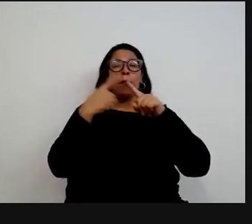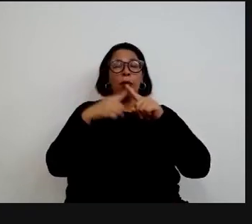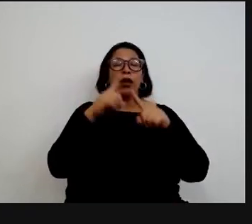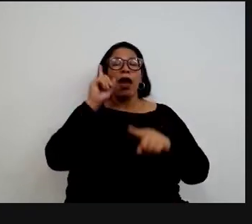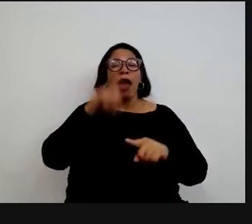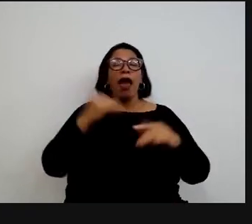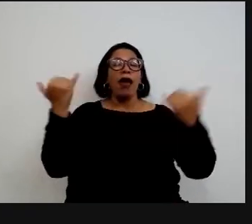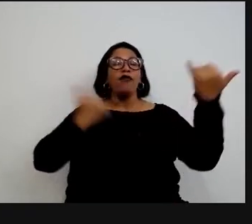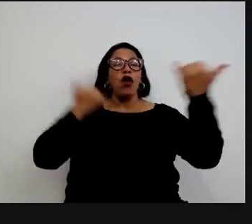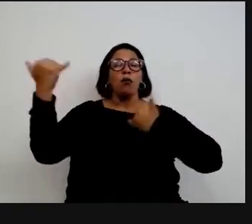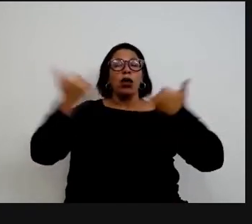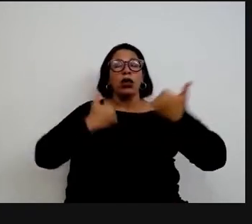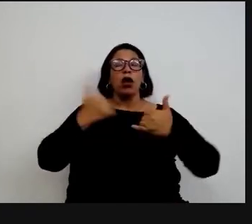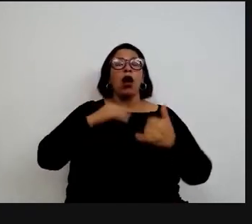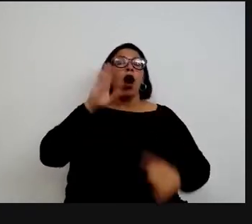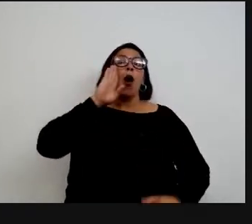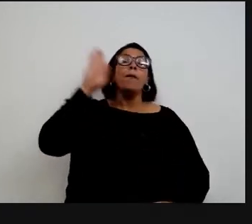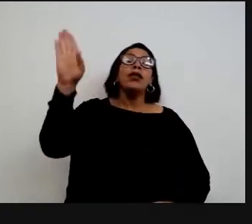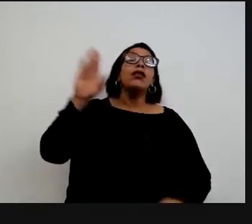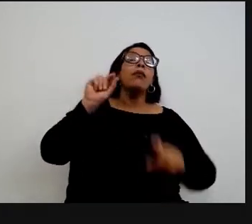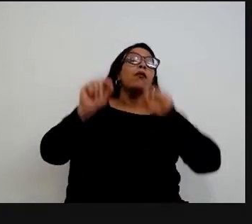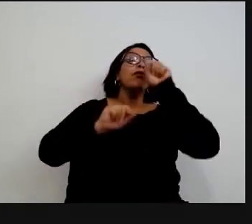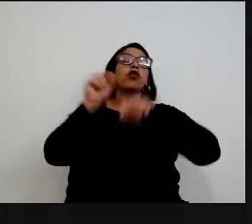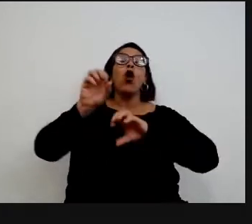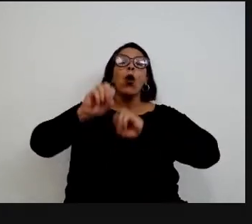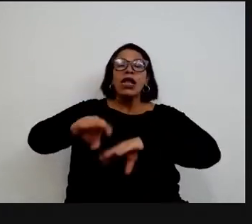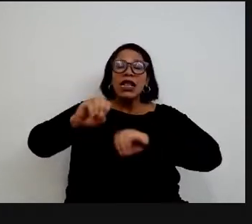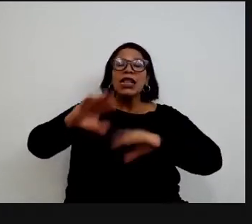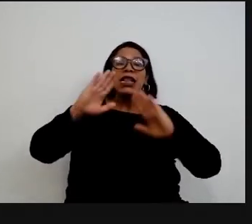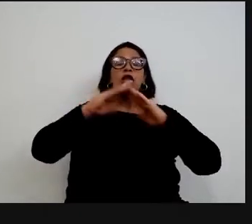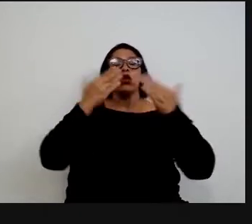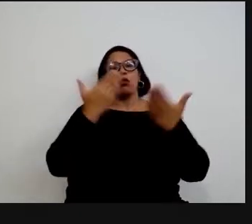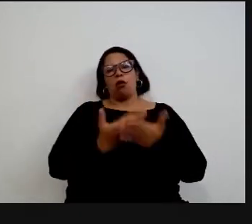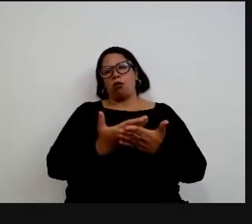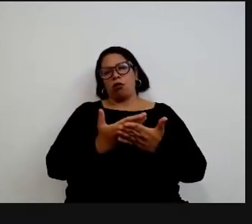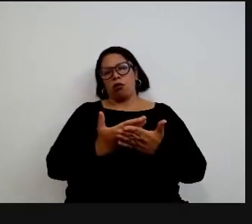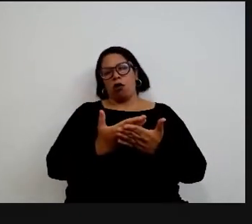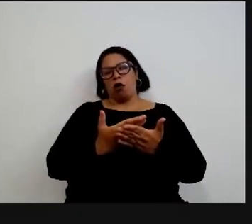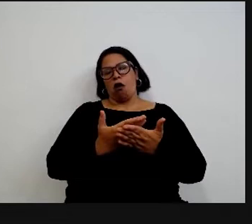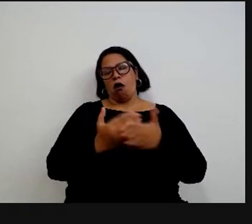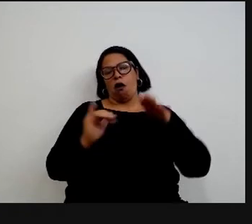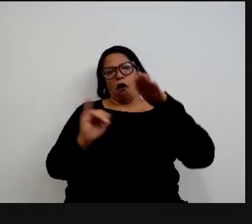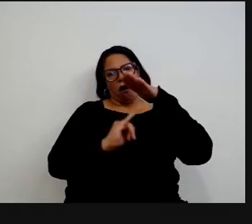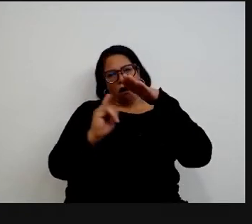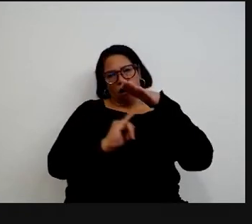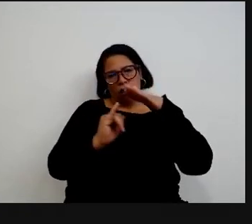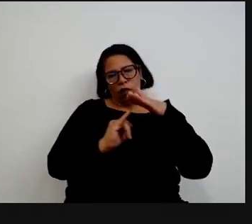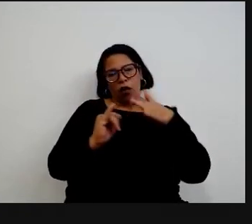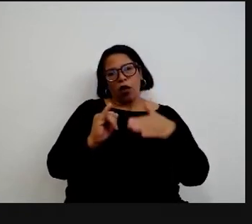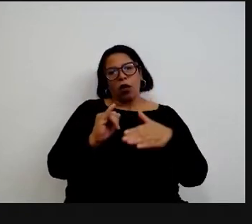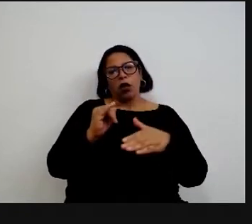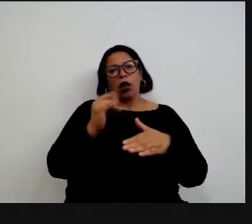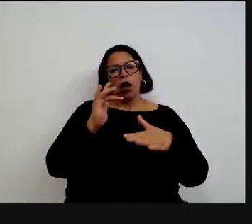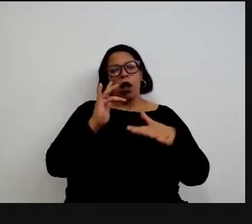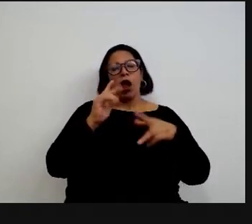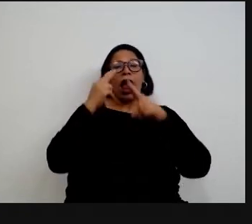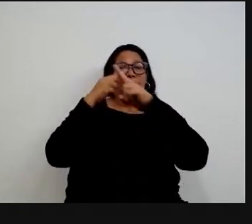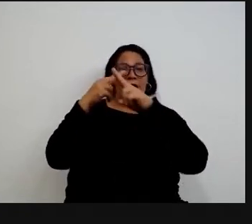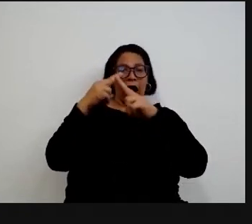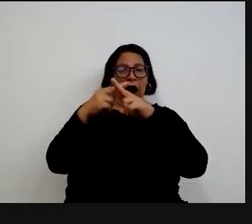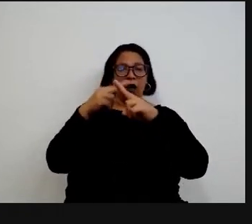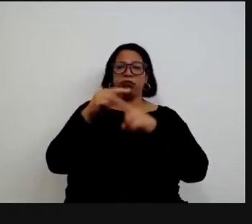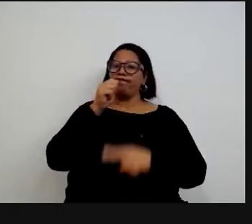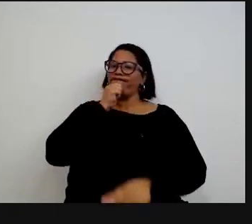que realmente importa para a educação corporativa. Então, a gente, enquanto instituição, nós não estamos na rede social, né,